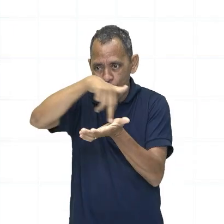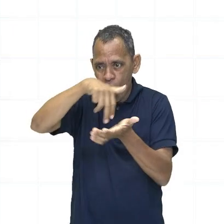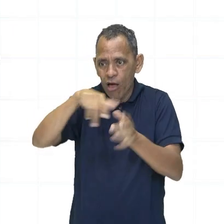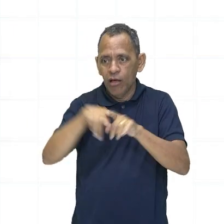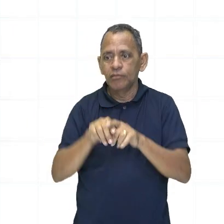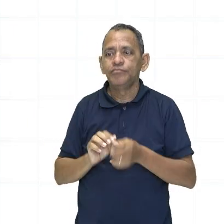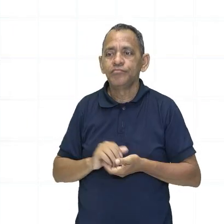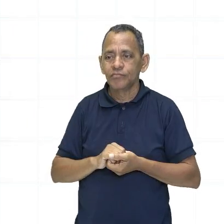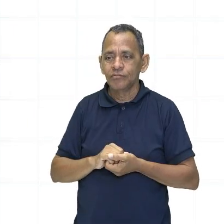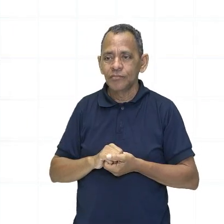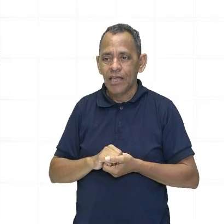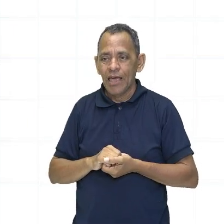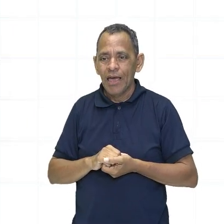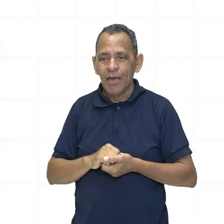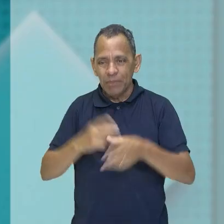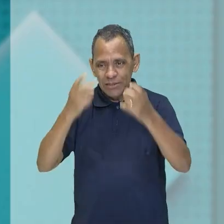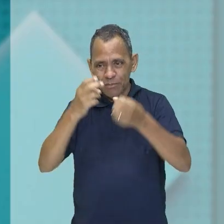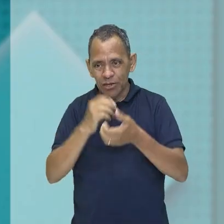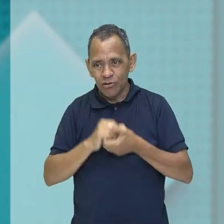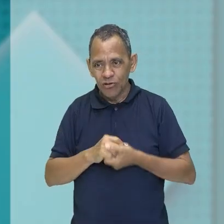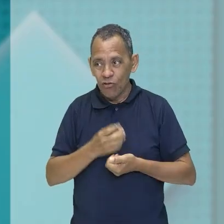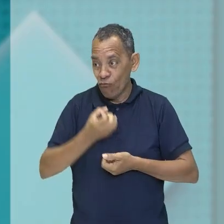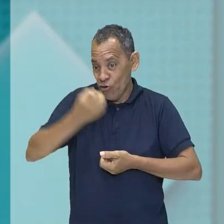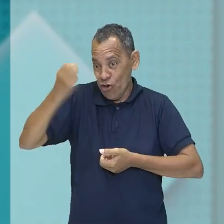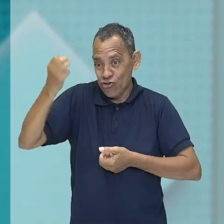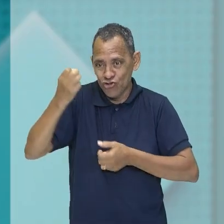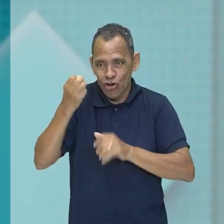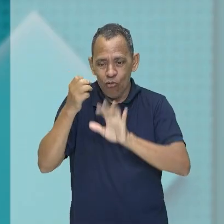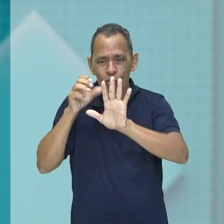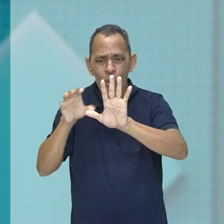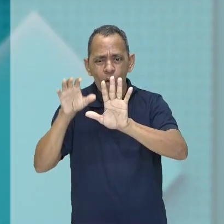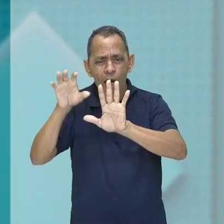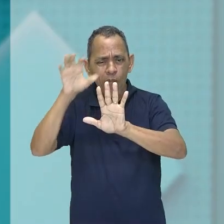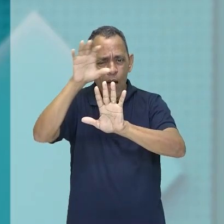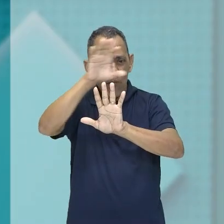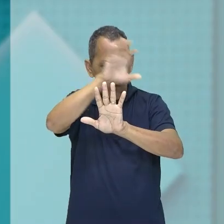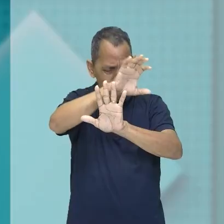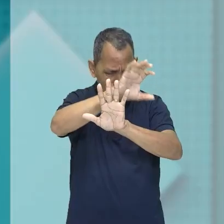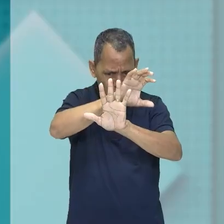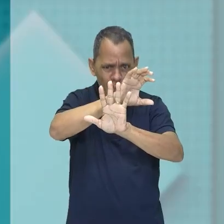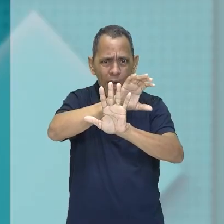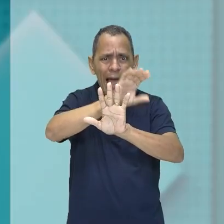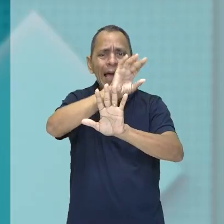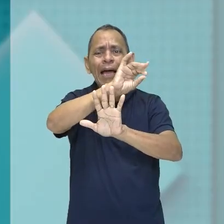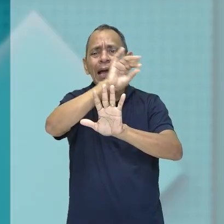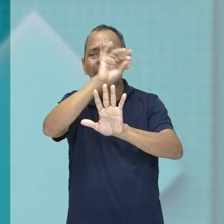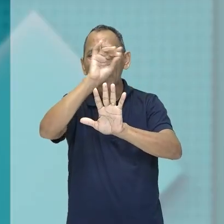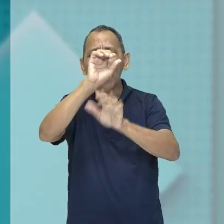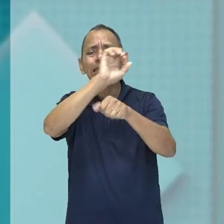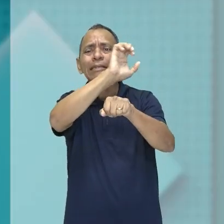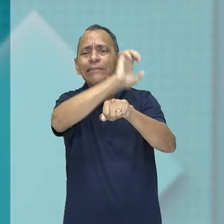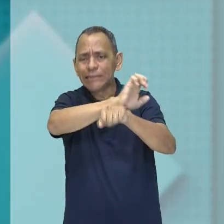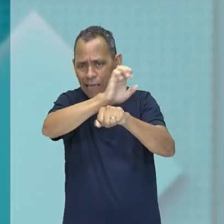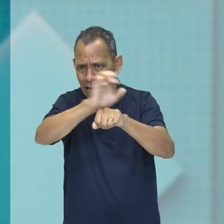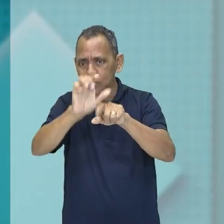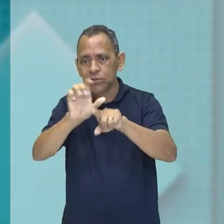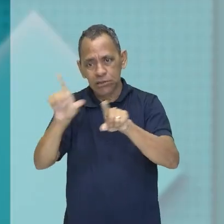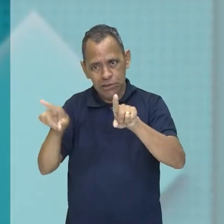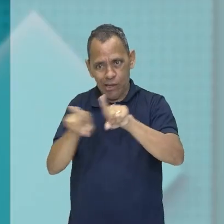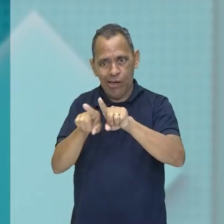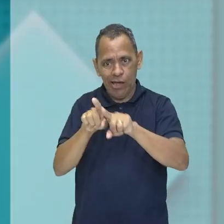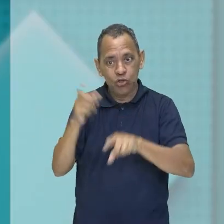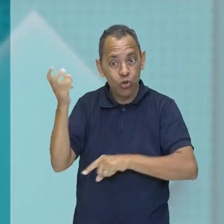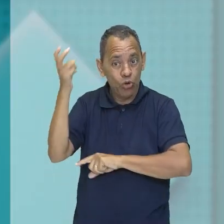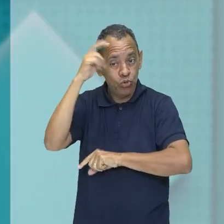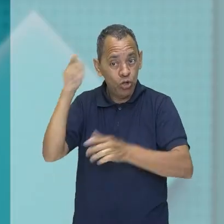vários estados brasileiros e vocês viram que cada estado tem a sua manifestação cultural, a sua